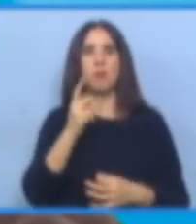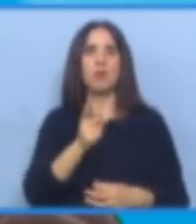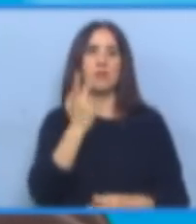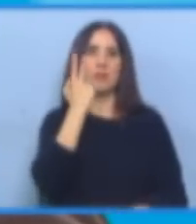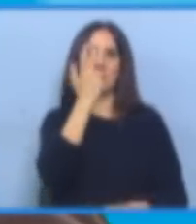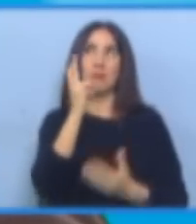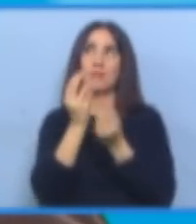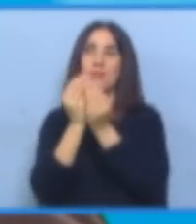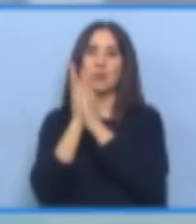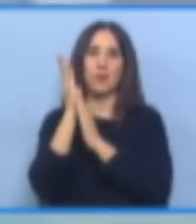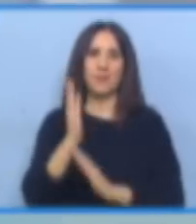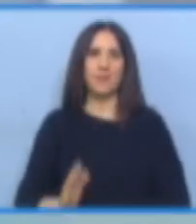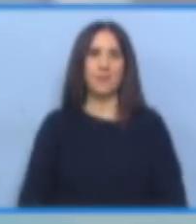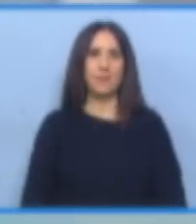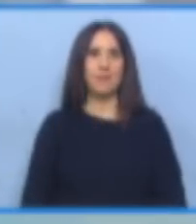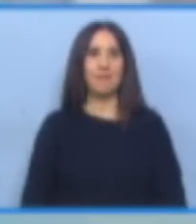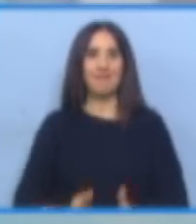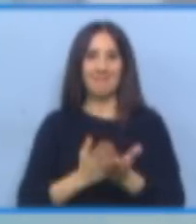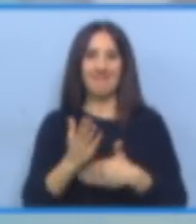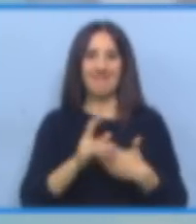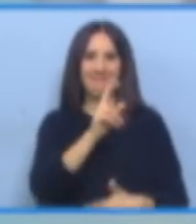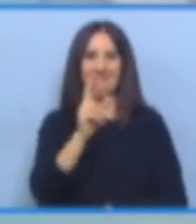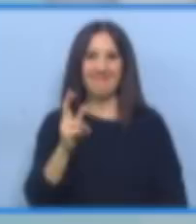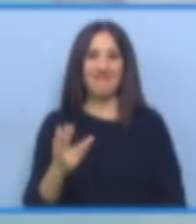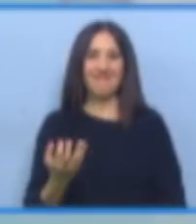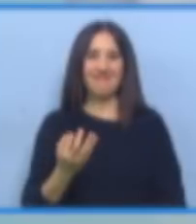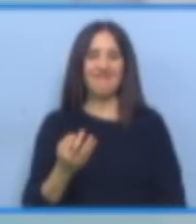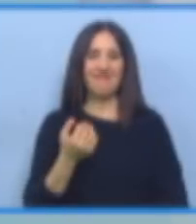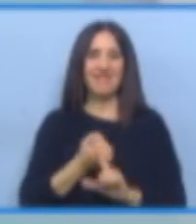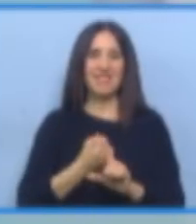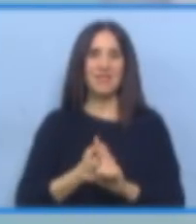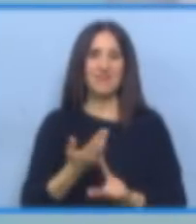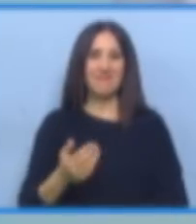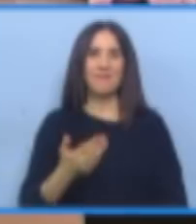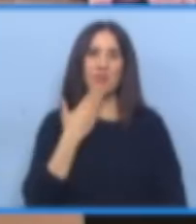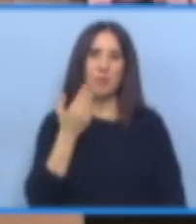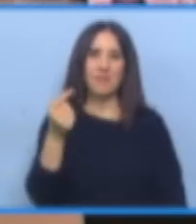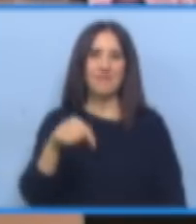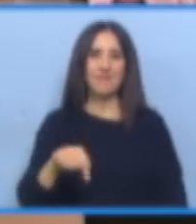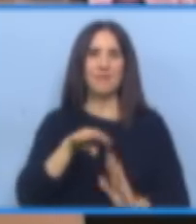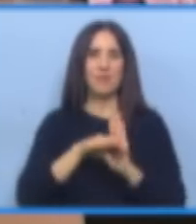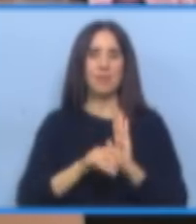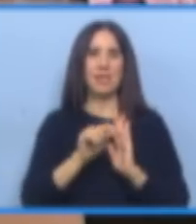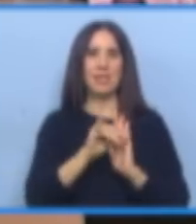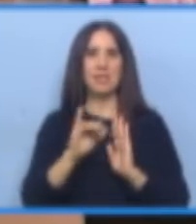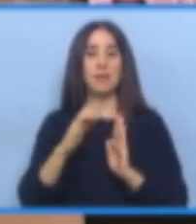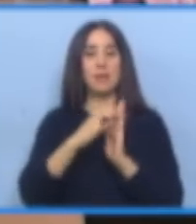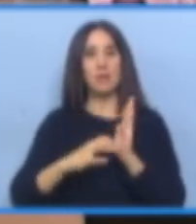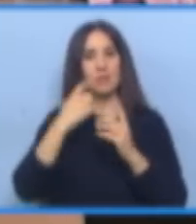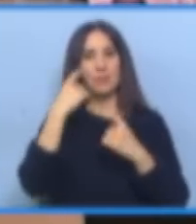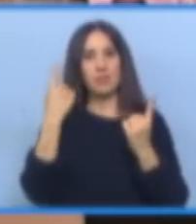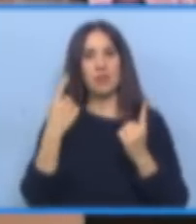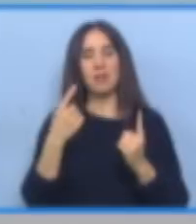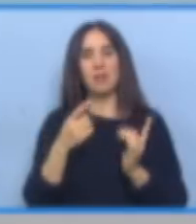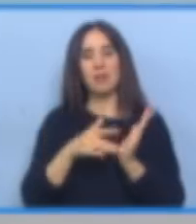eterna com Deus. E continuamos então nessa peregrinação também a partir destes desafios. Muito obrigado por terem estado aqui no programa Eclésia a apresentar os textos